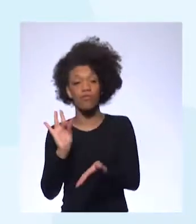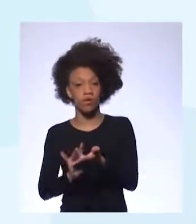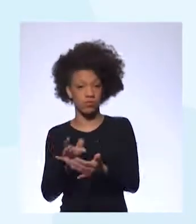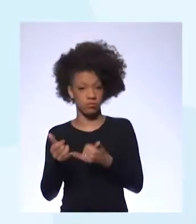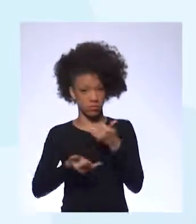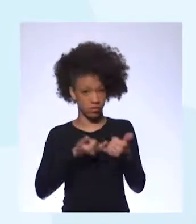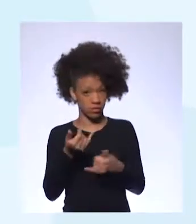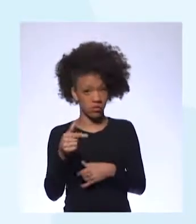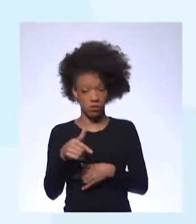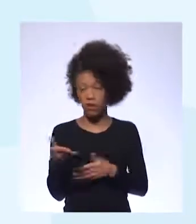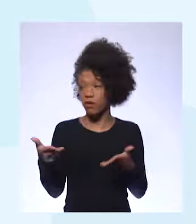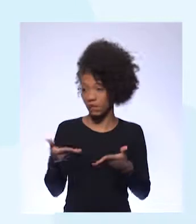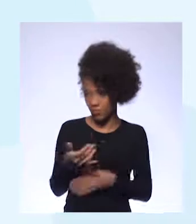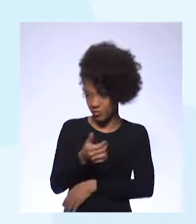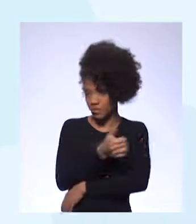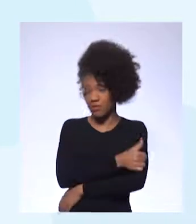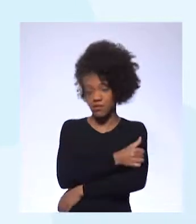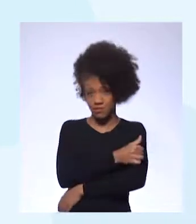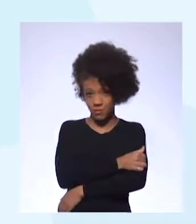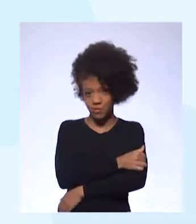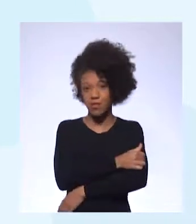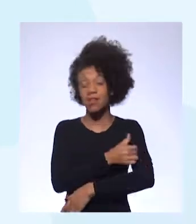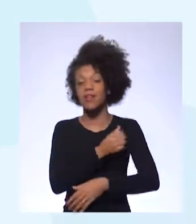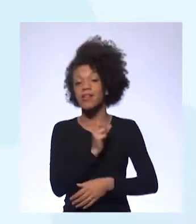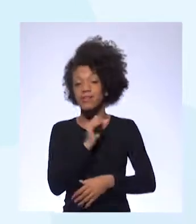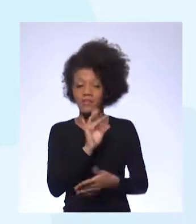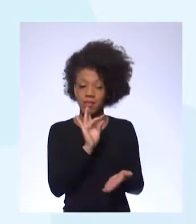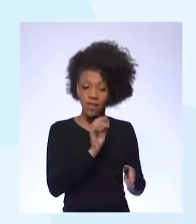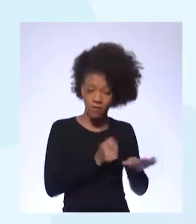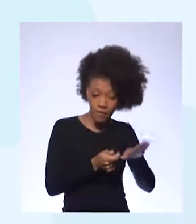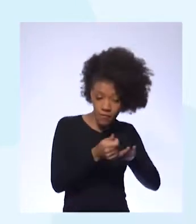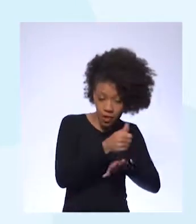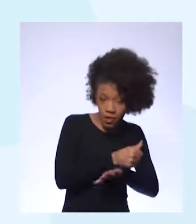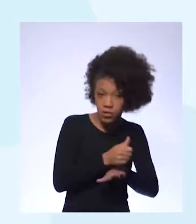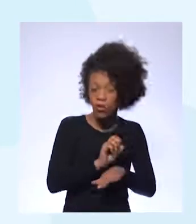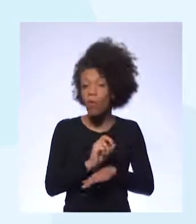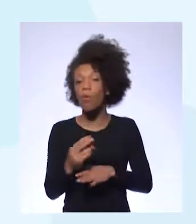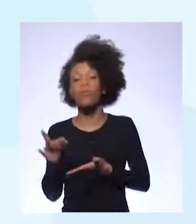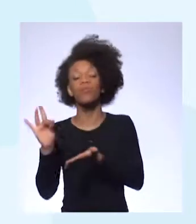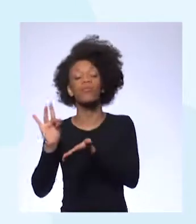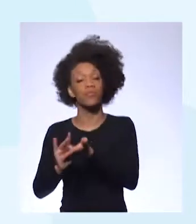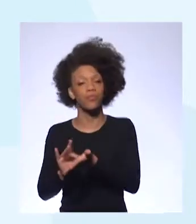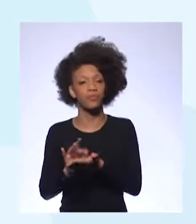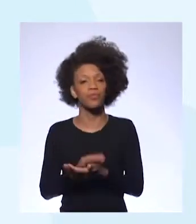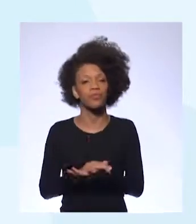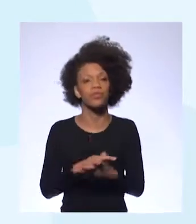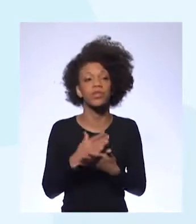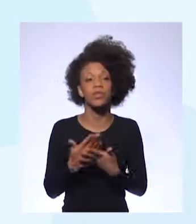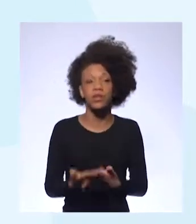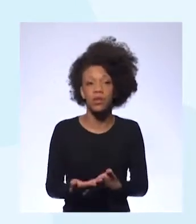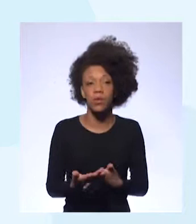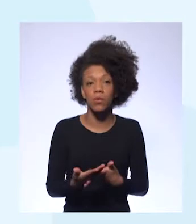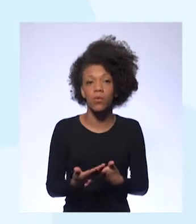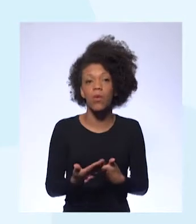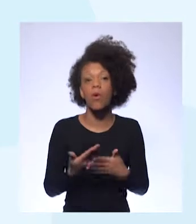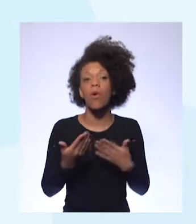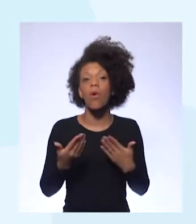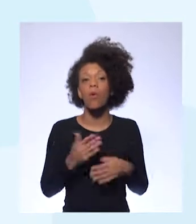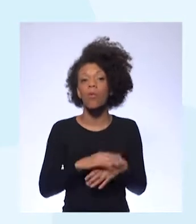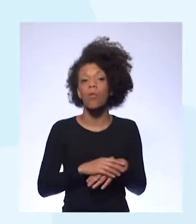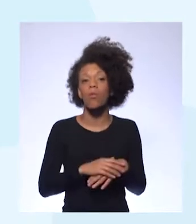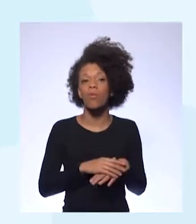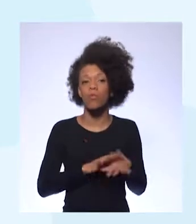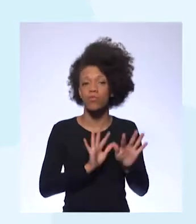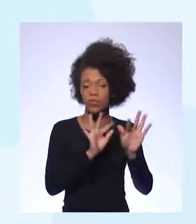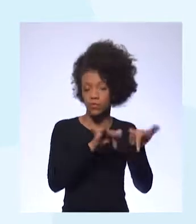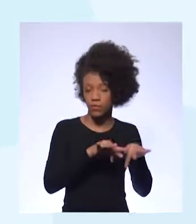aqui com o sexto ano os pro Fernando a gente pergunta se é fake ou é fato deixa eu ver se é feio que eu faço vamos e a ruralização e com